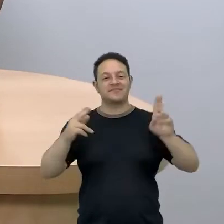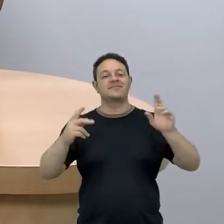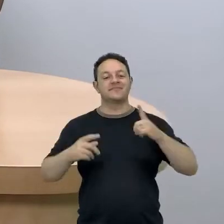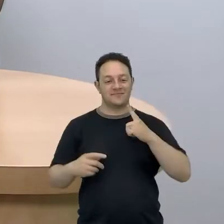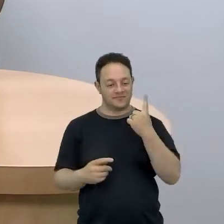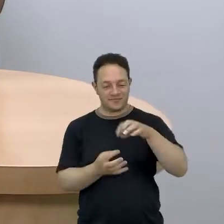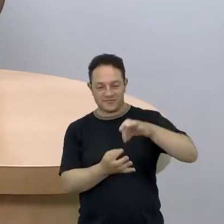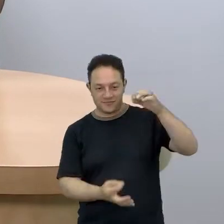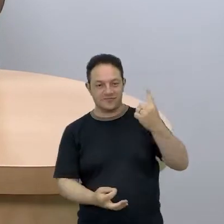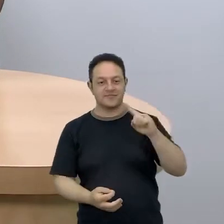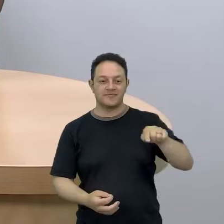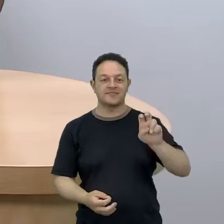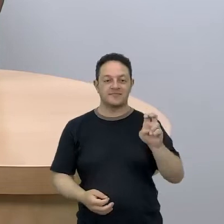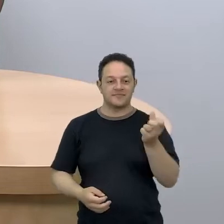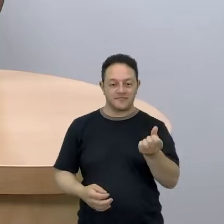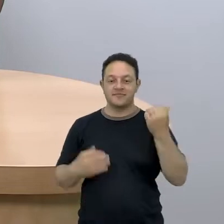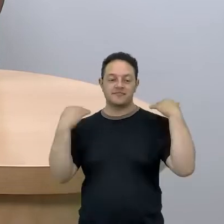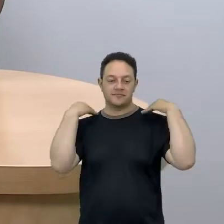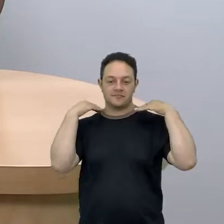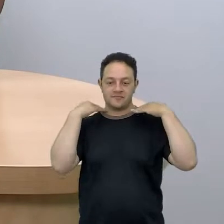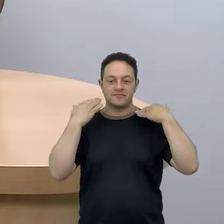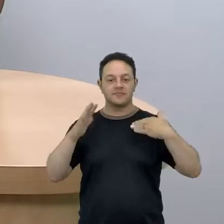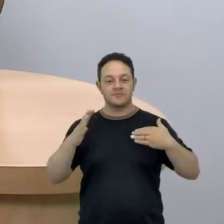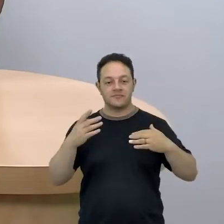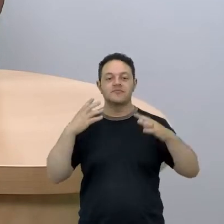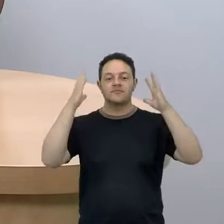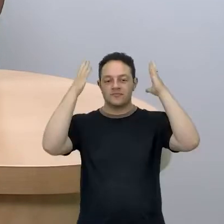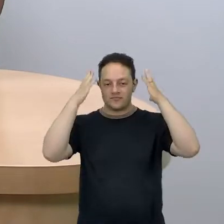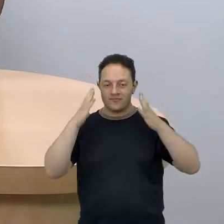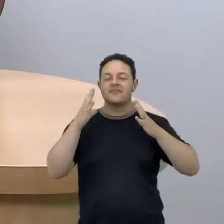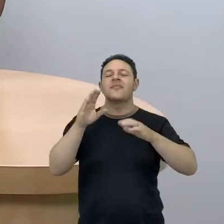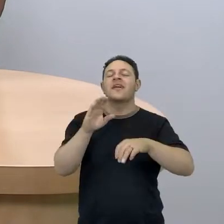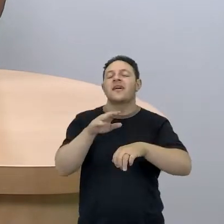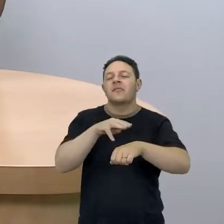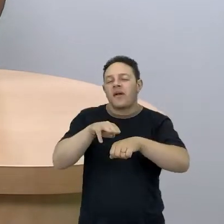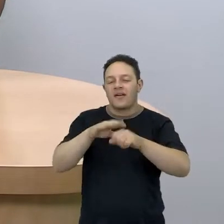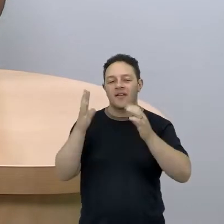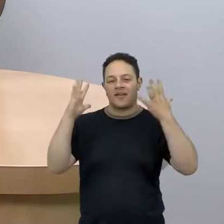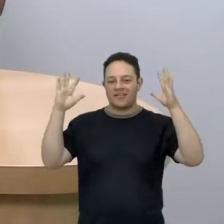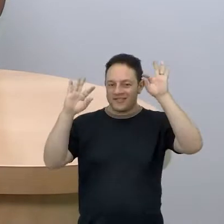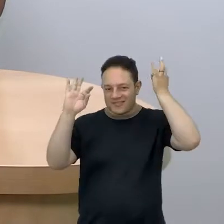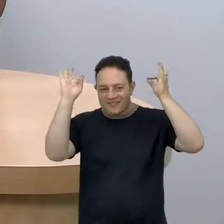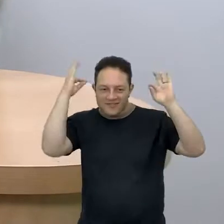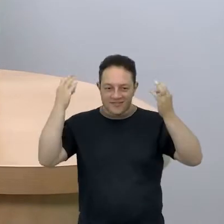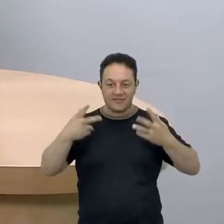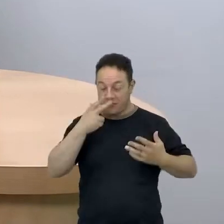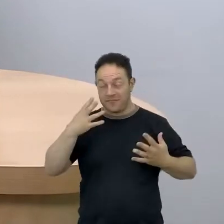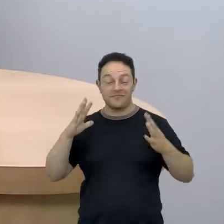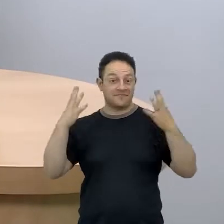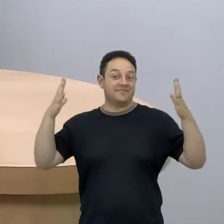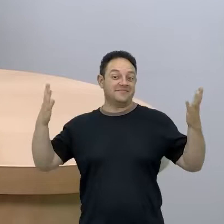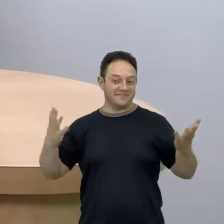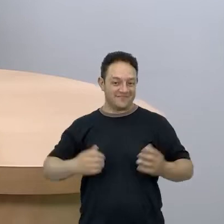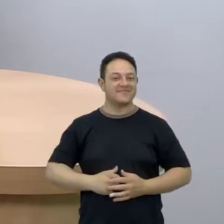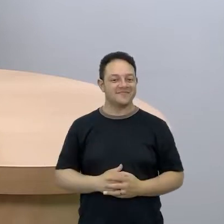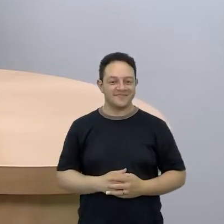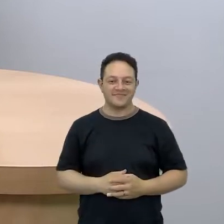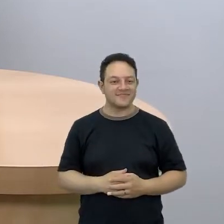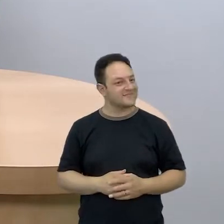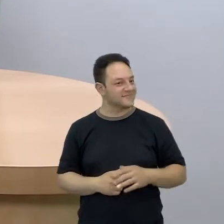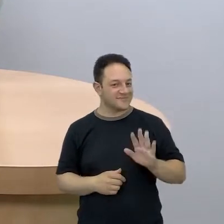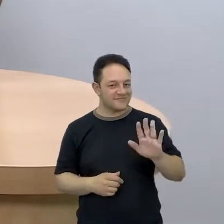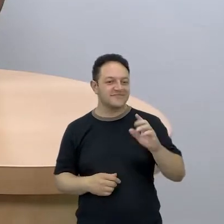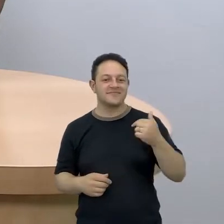tenho 1,56 m, cabelos aí na altura do ombro, um cabelo meio castanho claro, com umas luzezinhas, claro, né? Pra dar uma Juraria que você era loira.